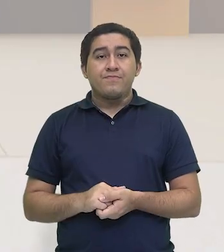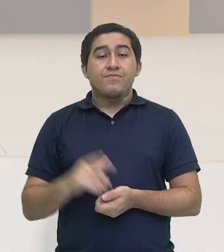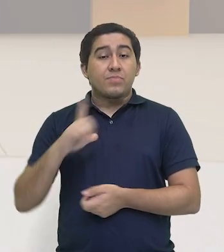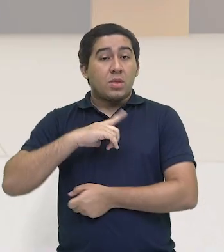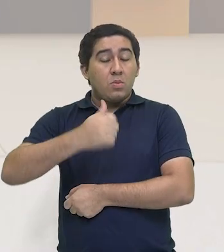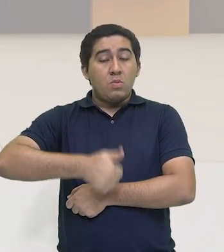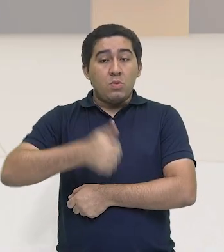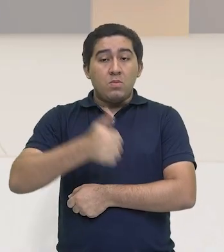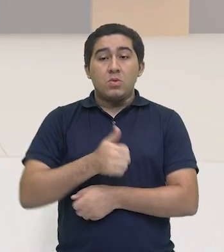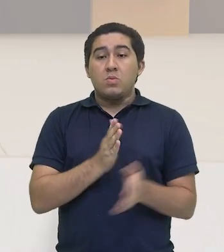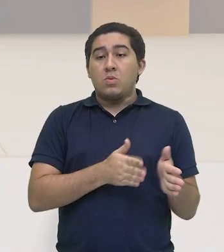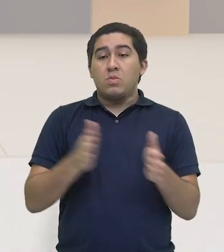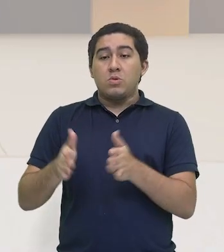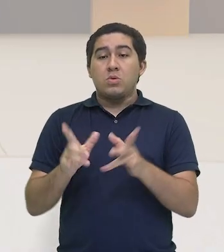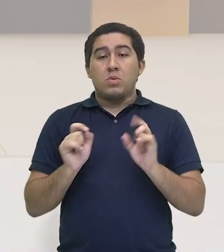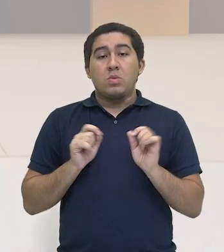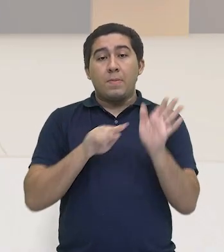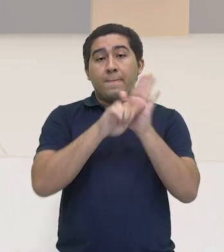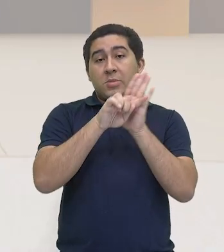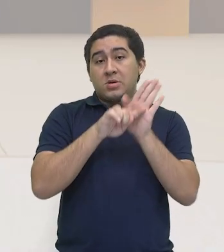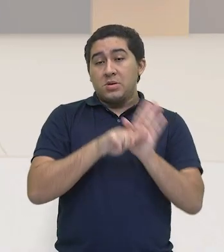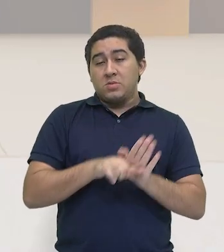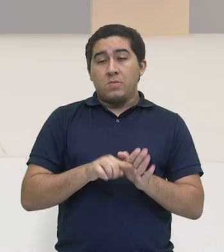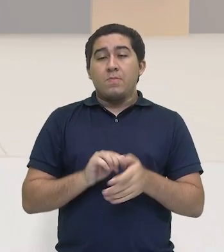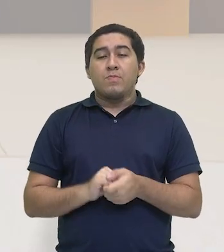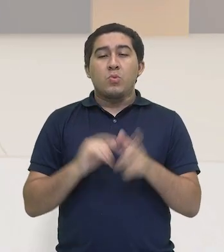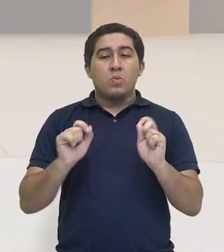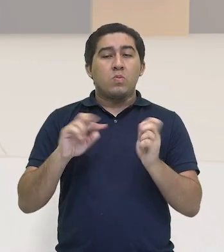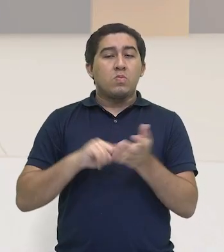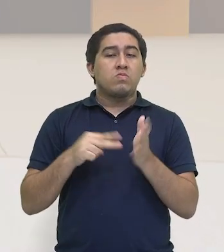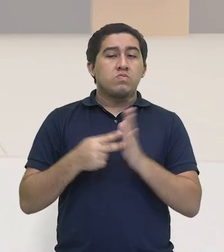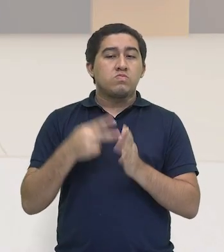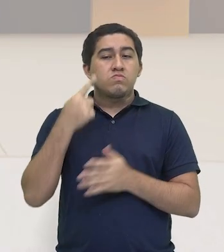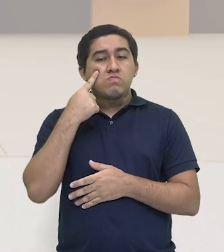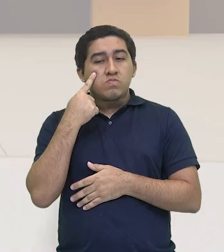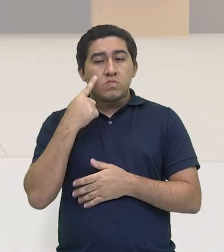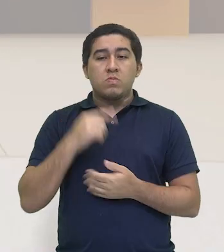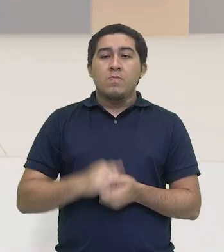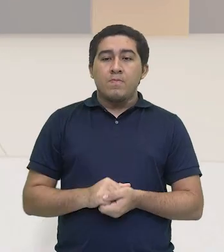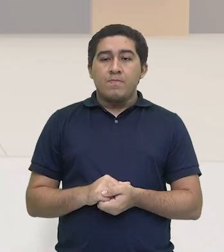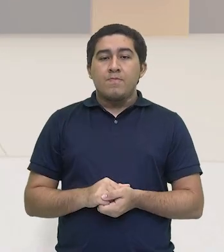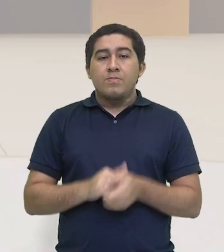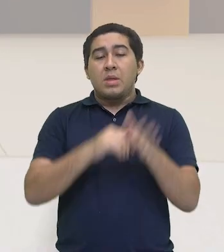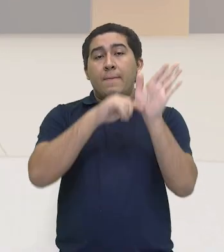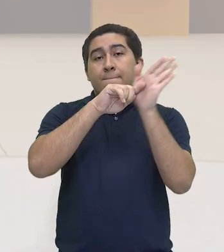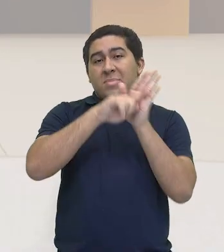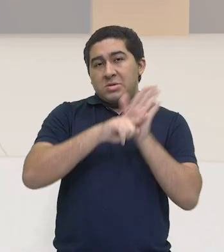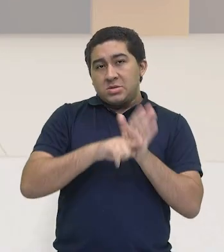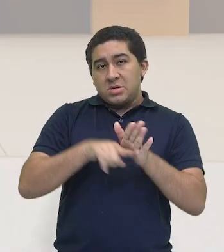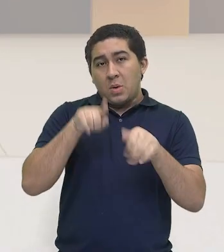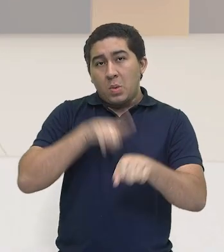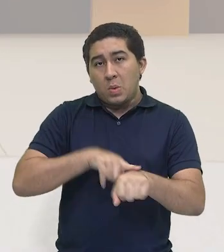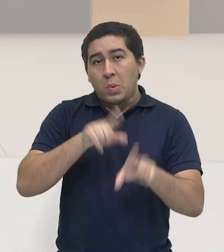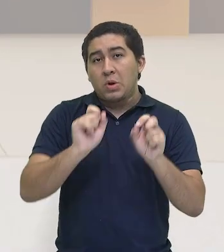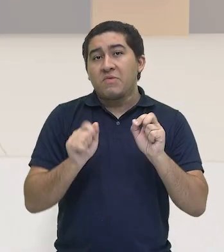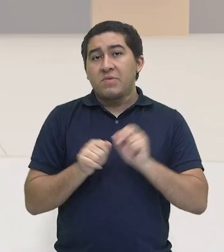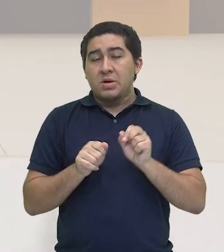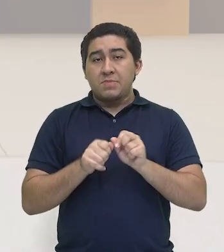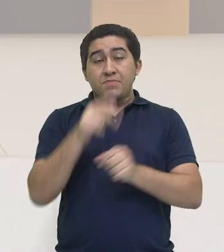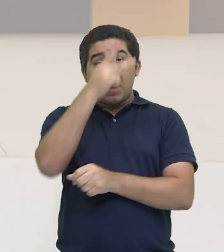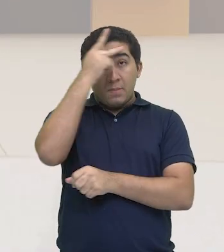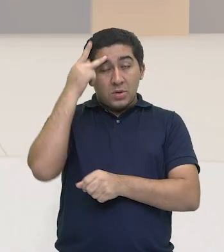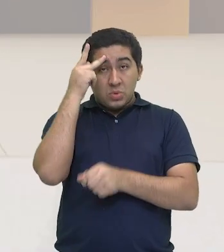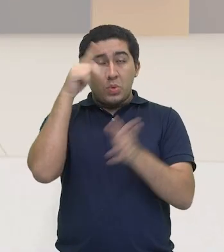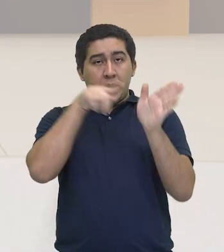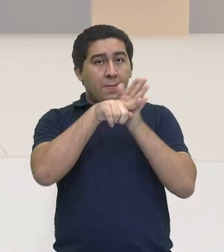primeiro momento, que é o momento da pesquisa. E o que isso quer dizer, professora? Então, no momento da pesquisa, o que você vai fazer? O pesquisador